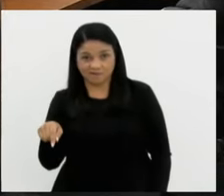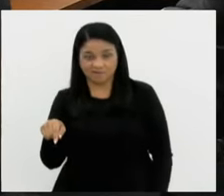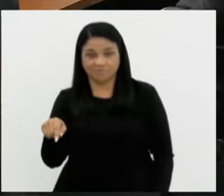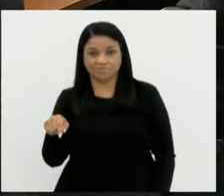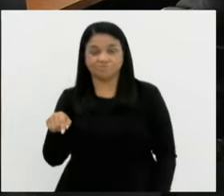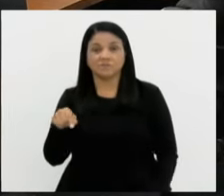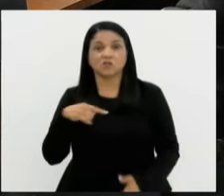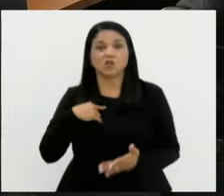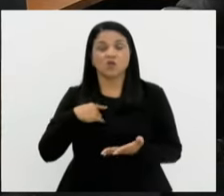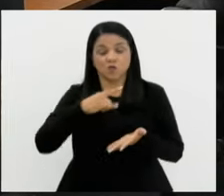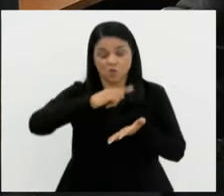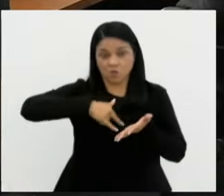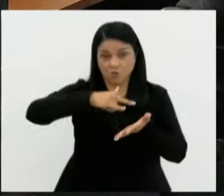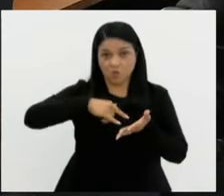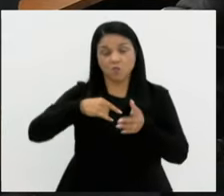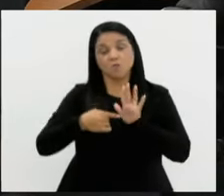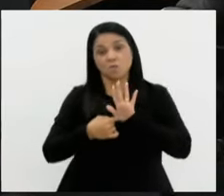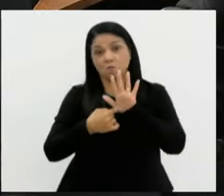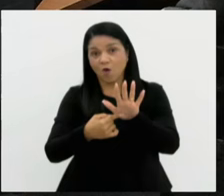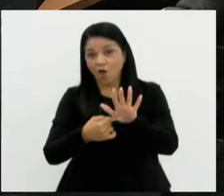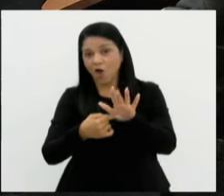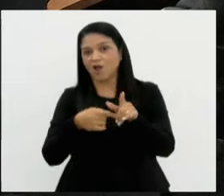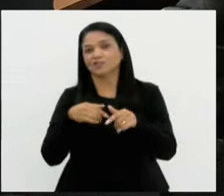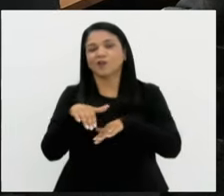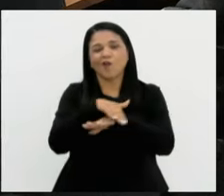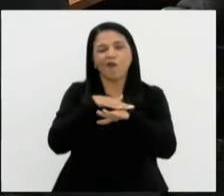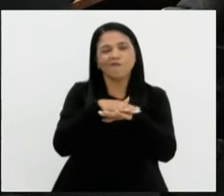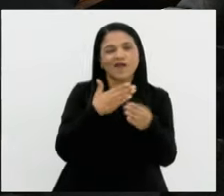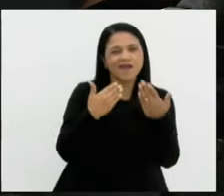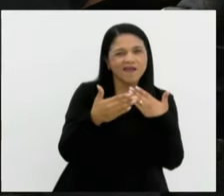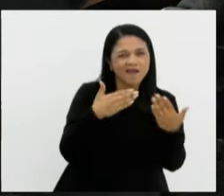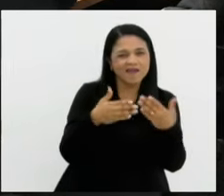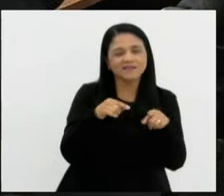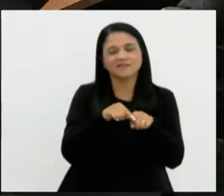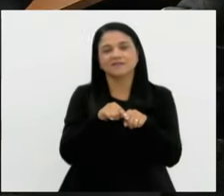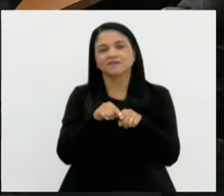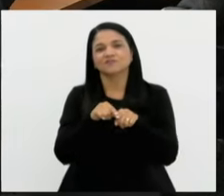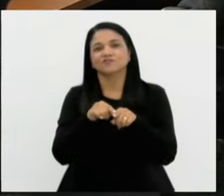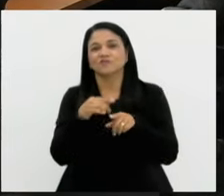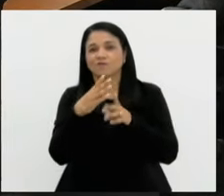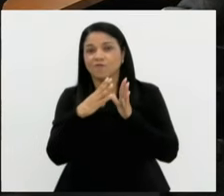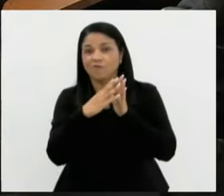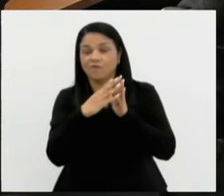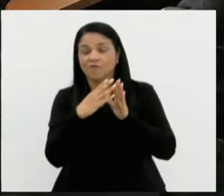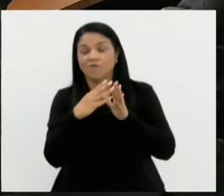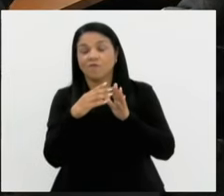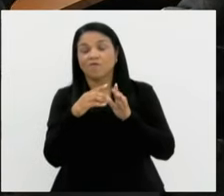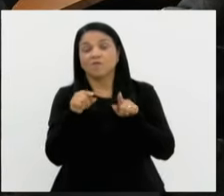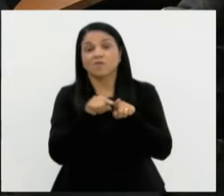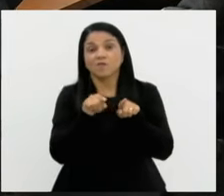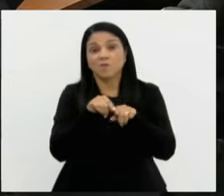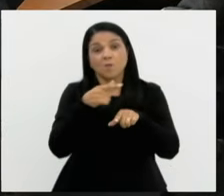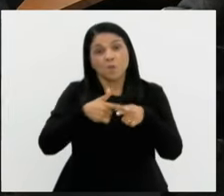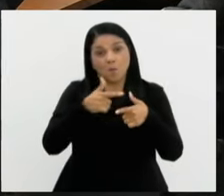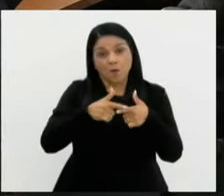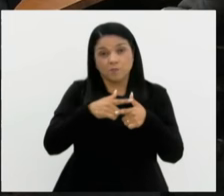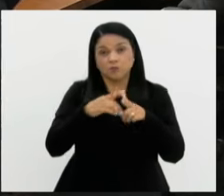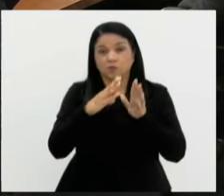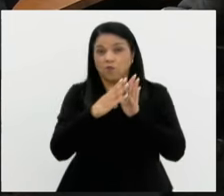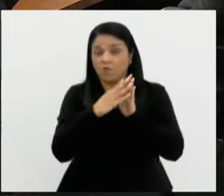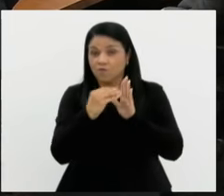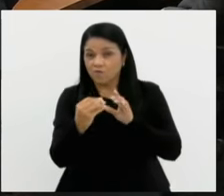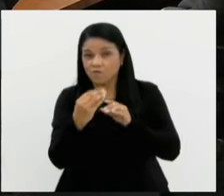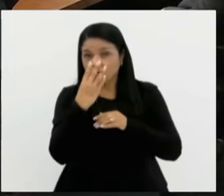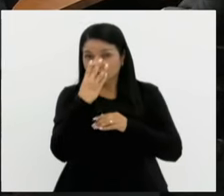falam de conversa sobre linha de van, fala de visita do prefeito na Zona Oeste, tem fotografia da deputada sentada no colo do